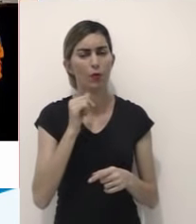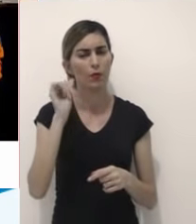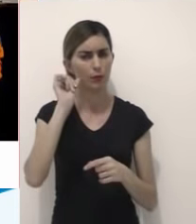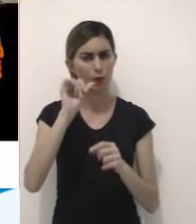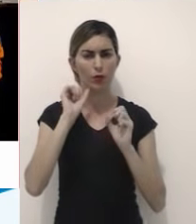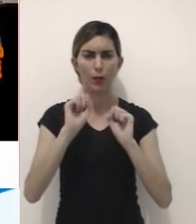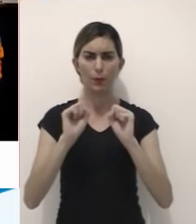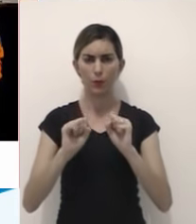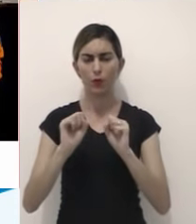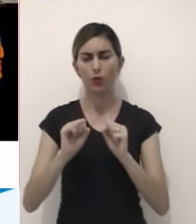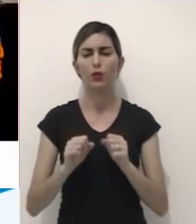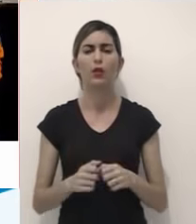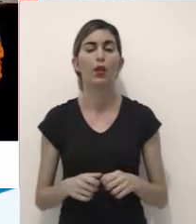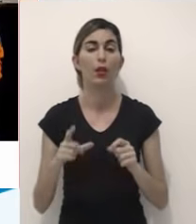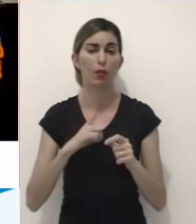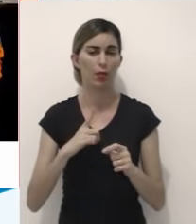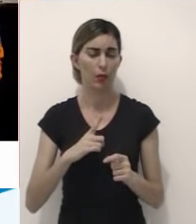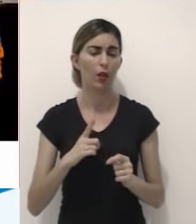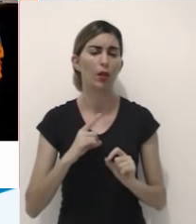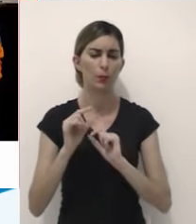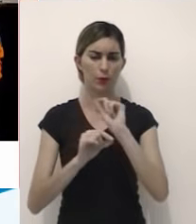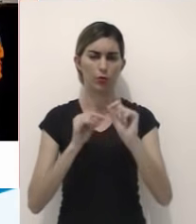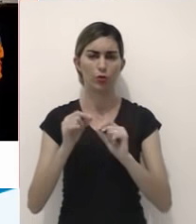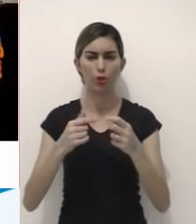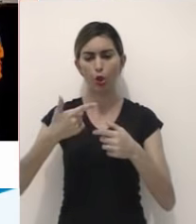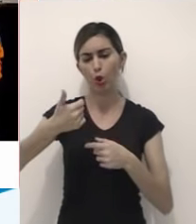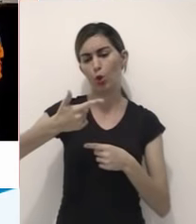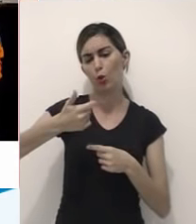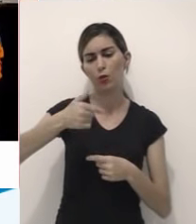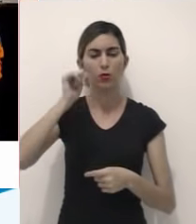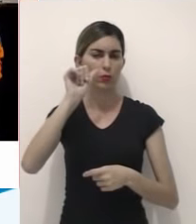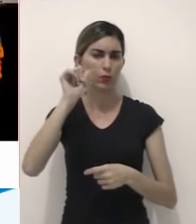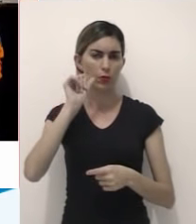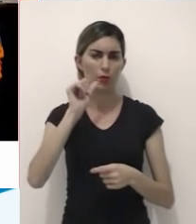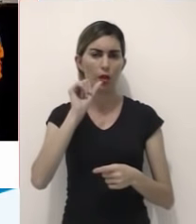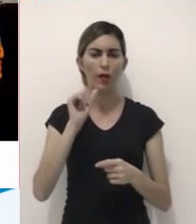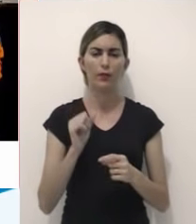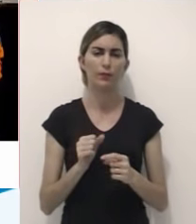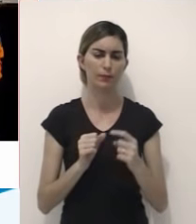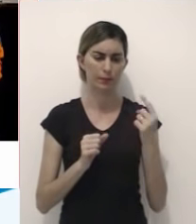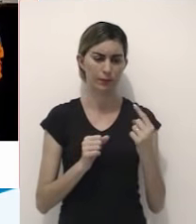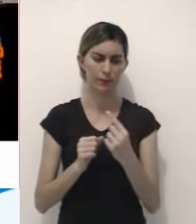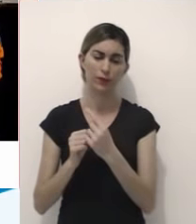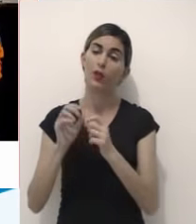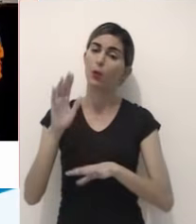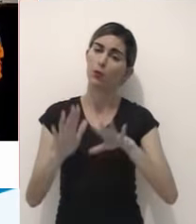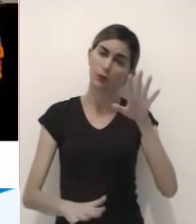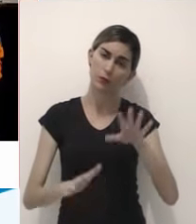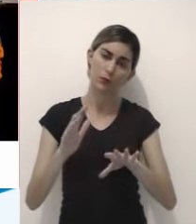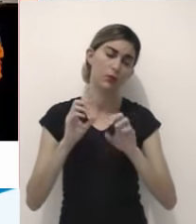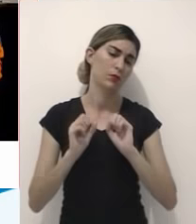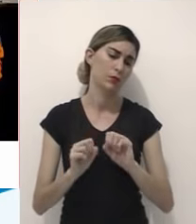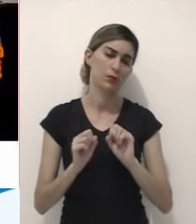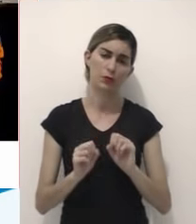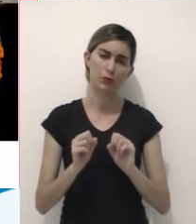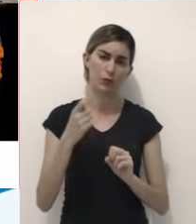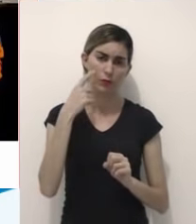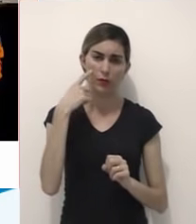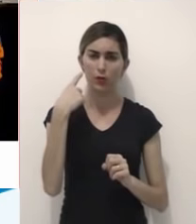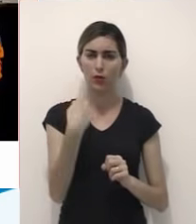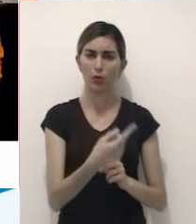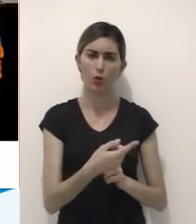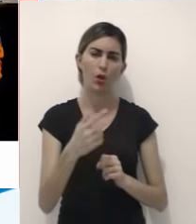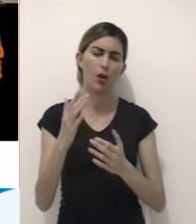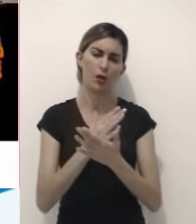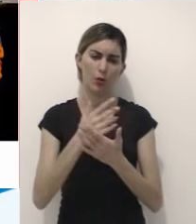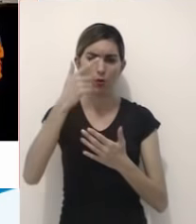ser astronauta. Então, nós temos aí as 12 candidatas e possivelmente vocês estão olhando para o